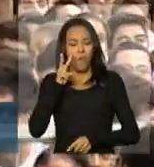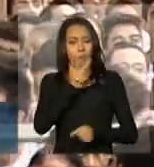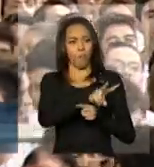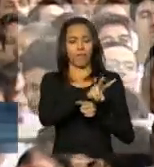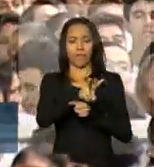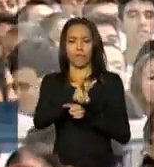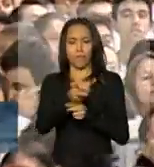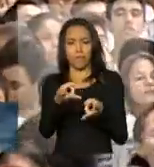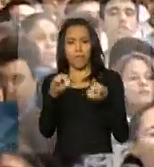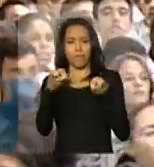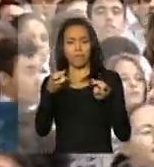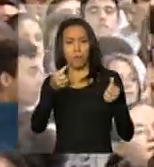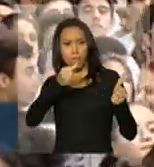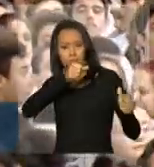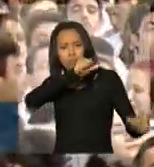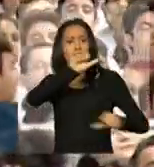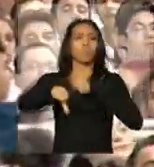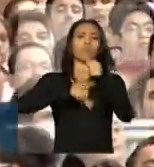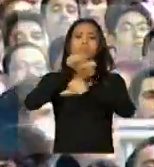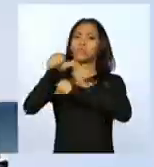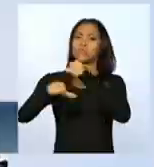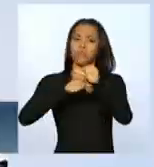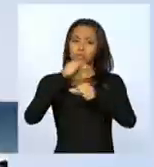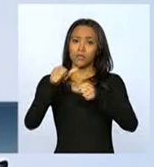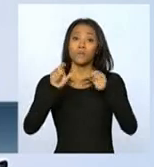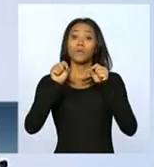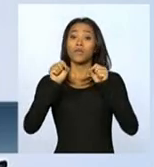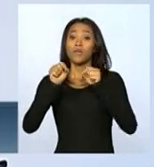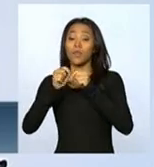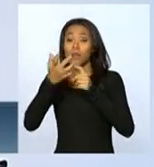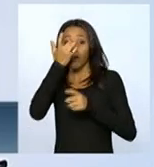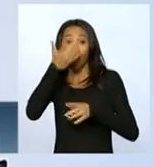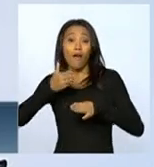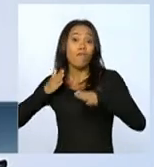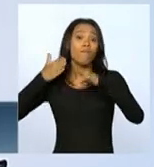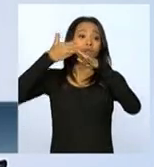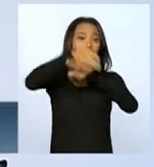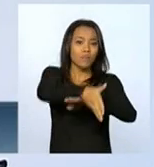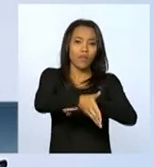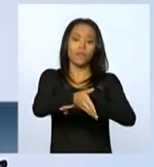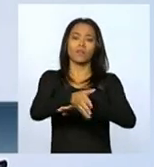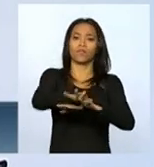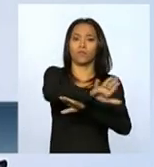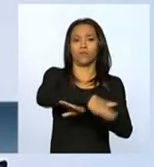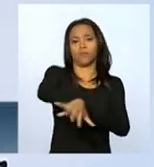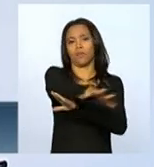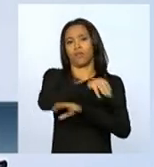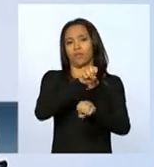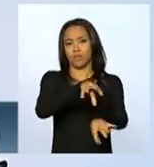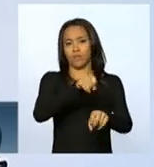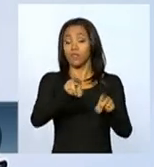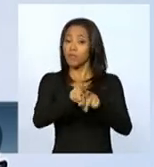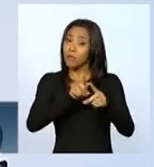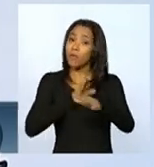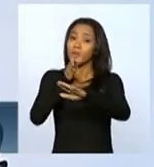transformação e revolução no acesso à educação profissional e superior